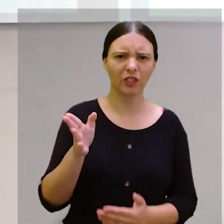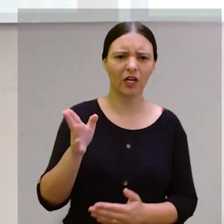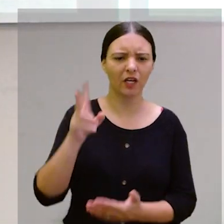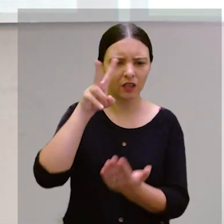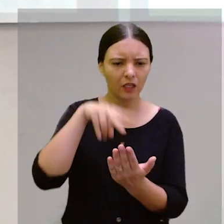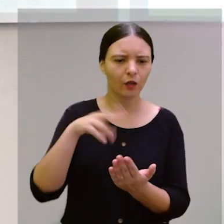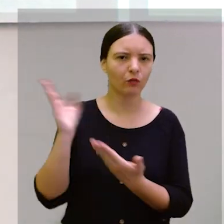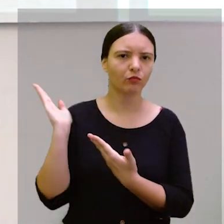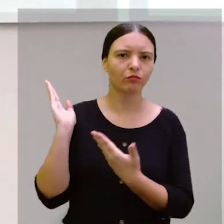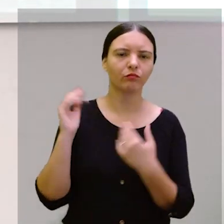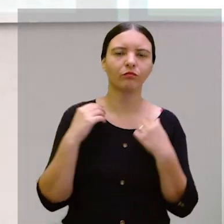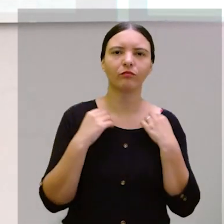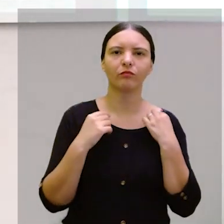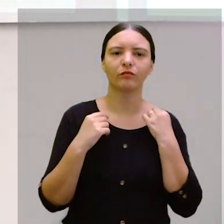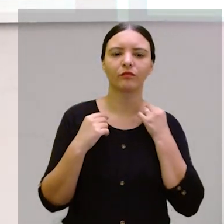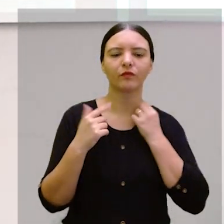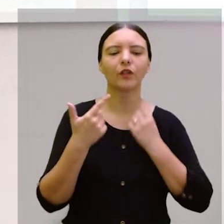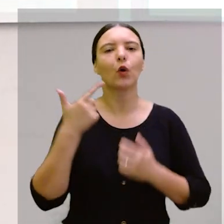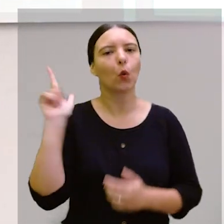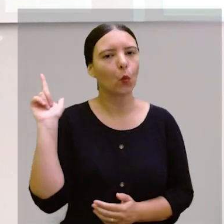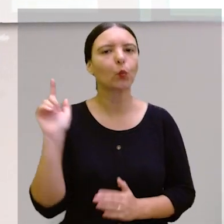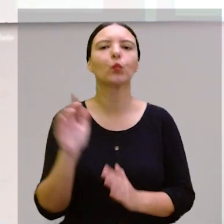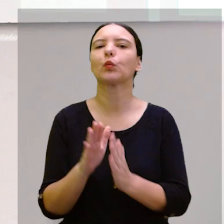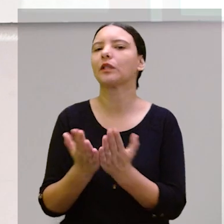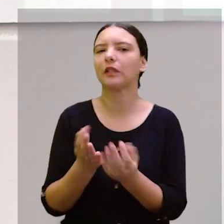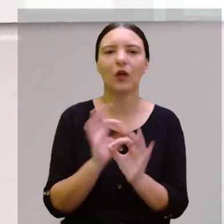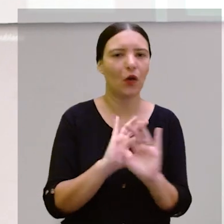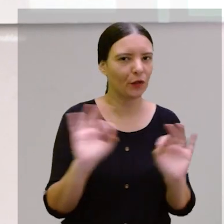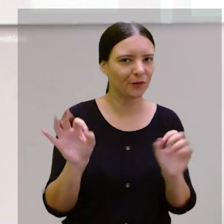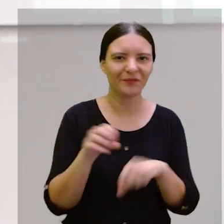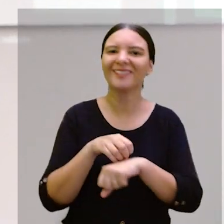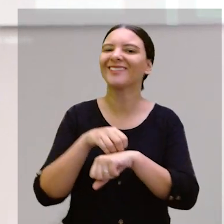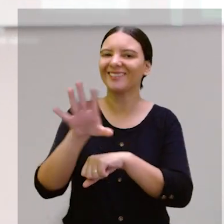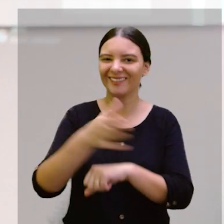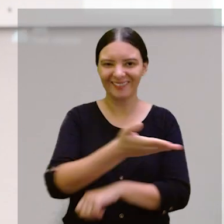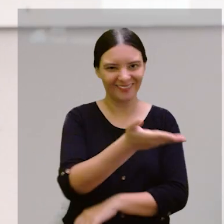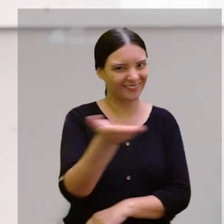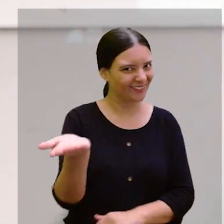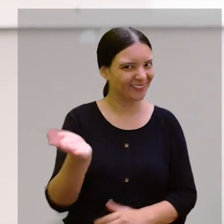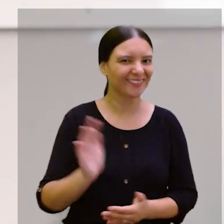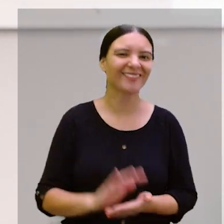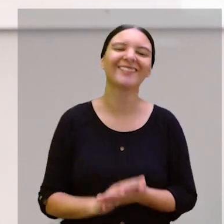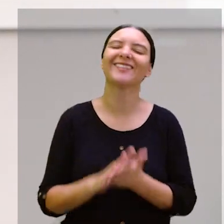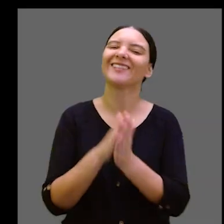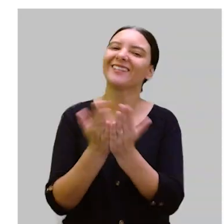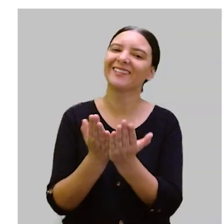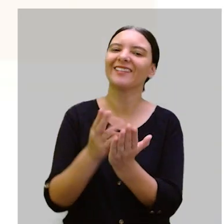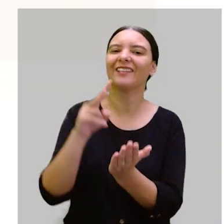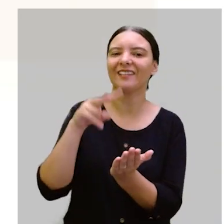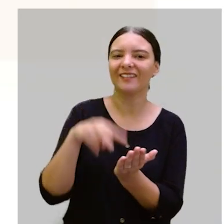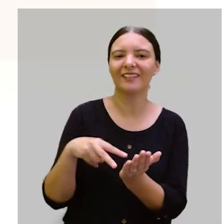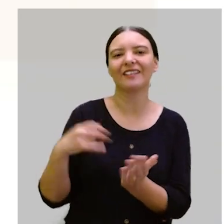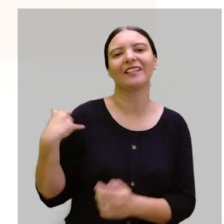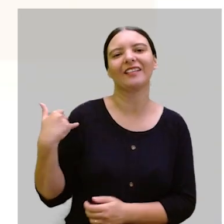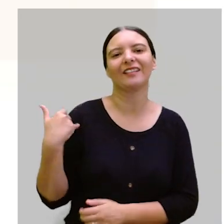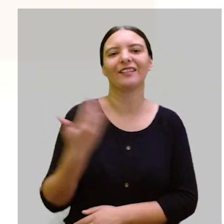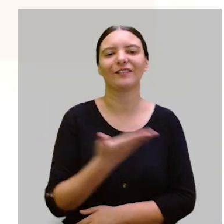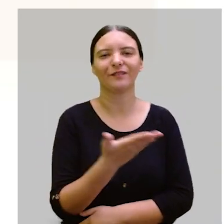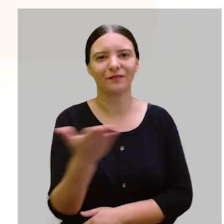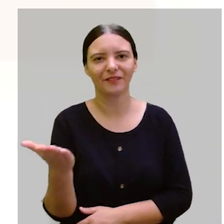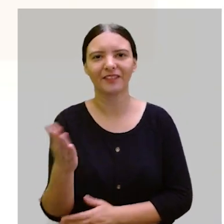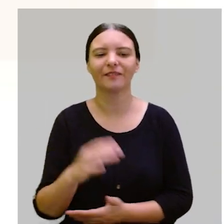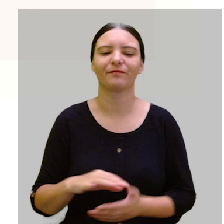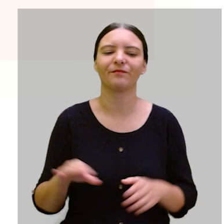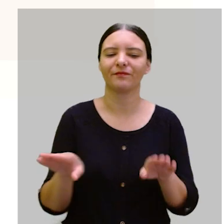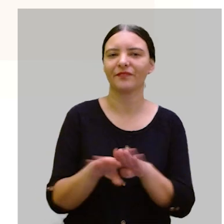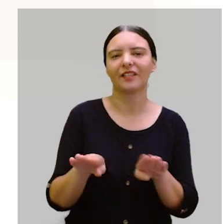Campo de Centeio? Outro livraço. Estou deixando umas dicas aqui para vocês, tá, gente? São livros que eu li na idade de vocês